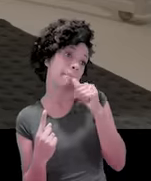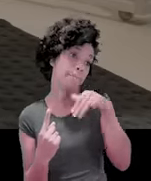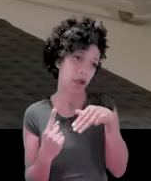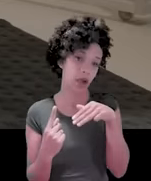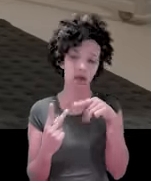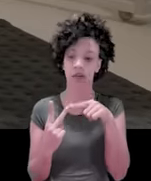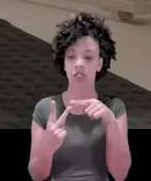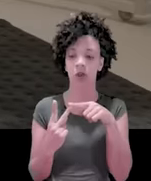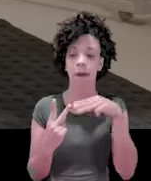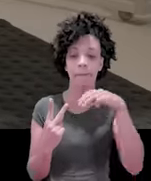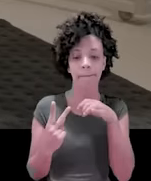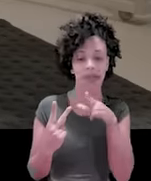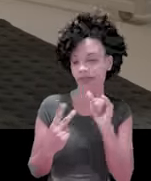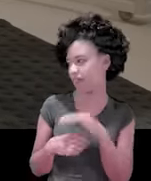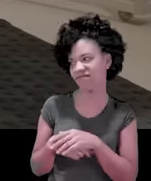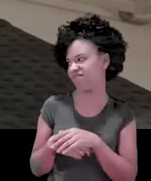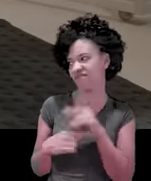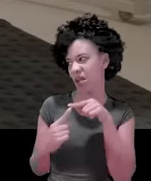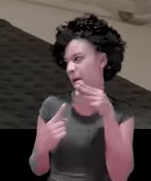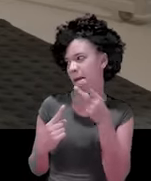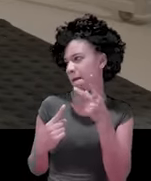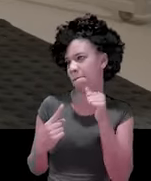uma ideia não confiaria no pam pam pam pam